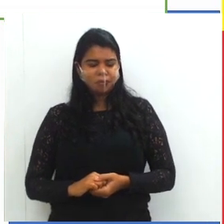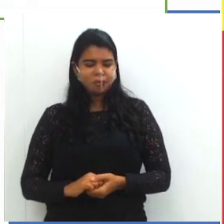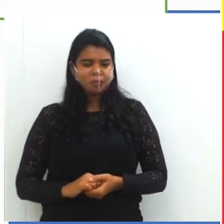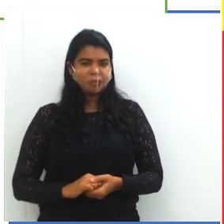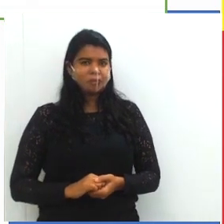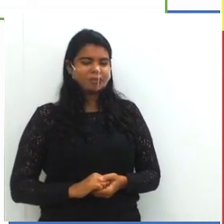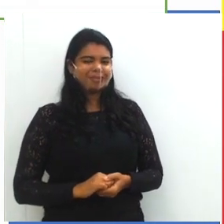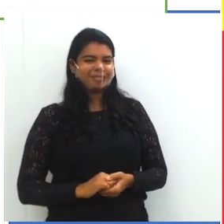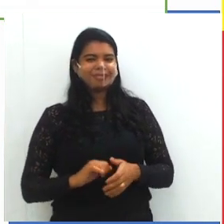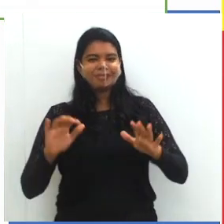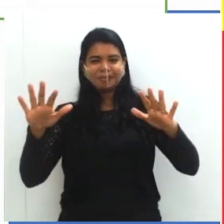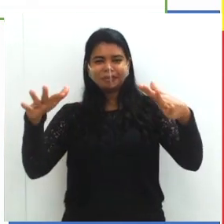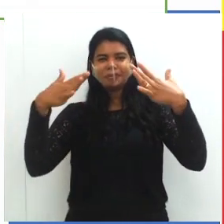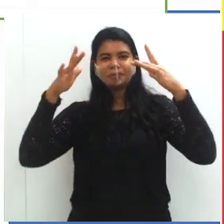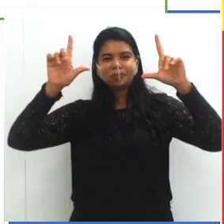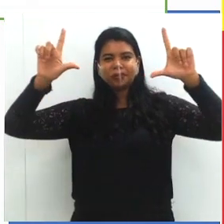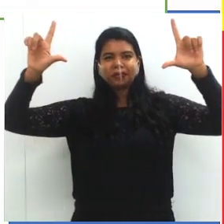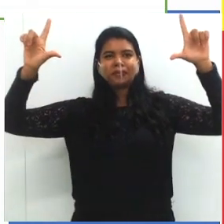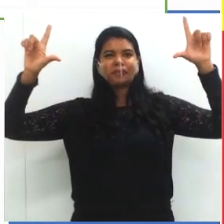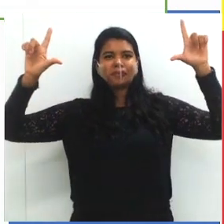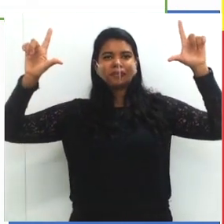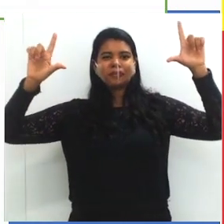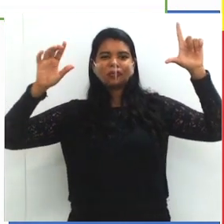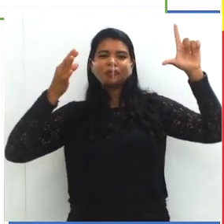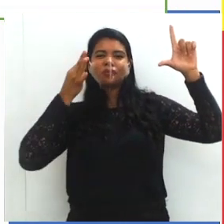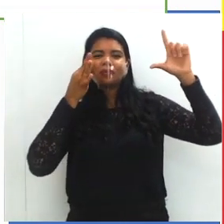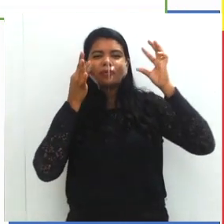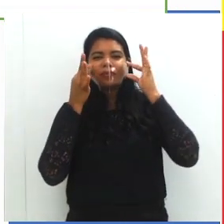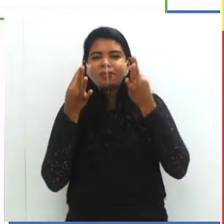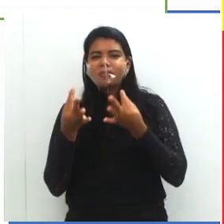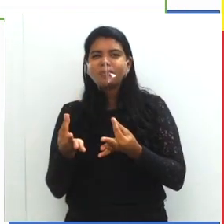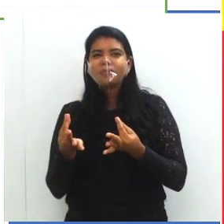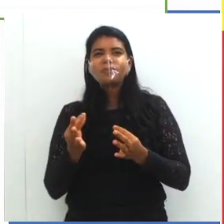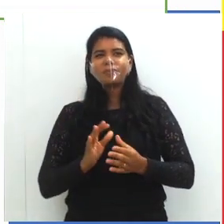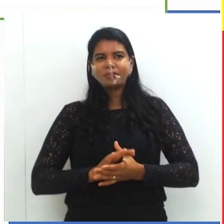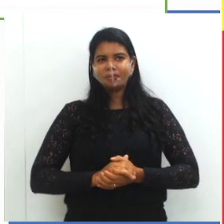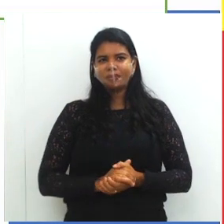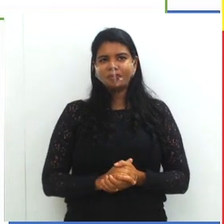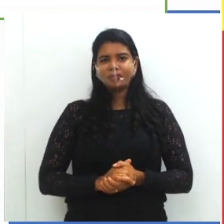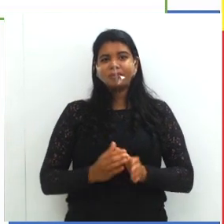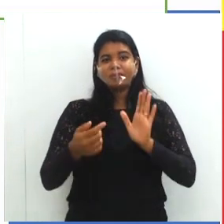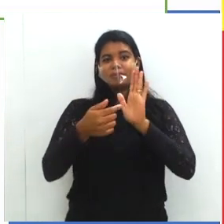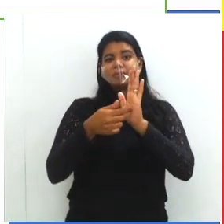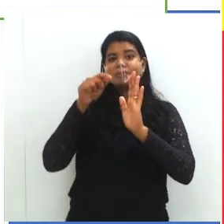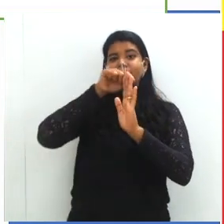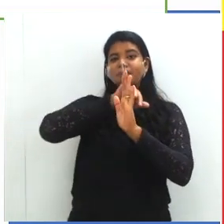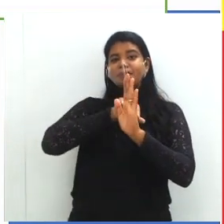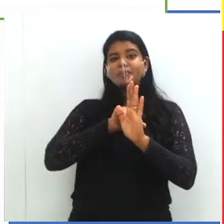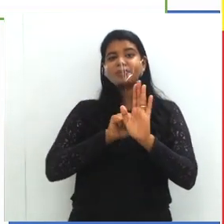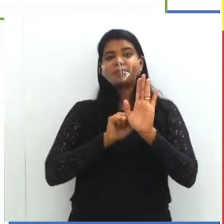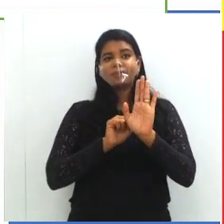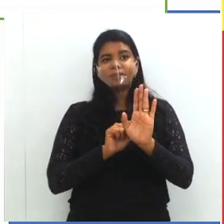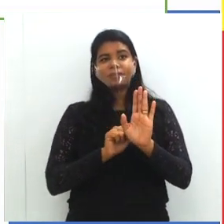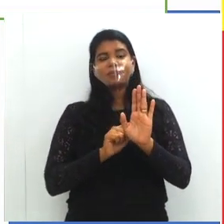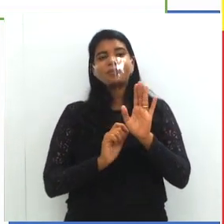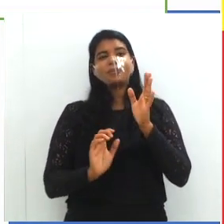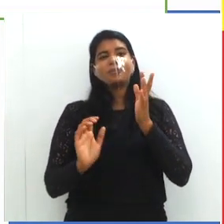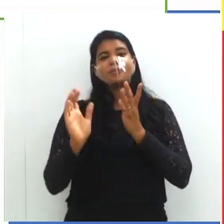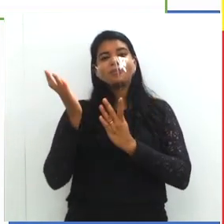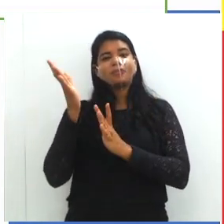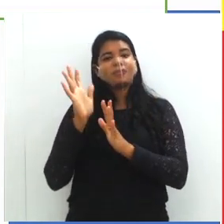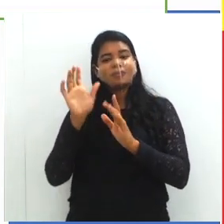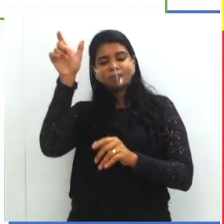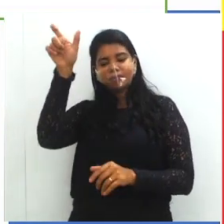político. Vejam só, na tela nós temos aí, certo? Esta metáfora, aí há as